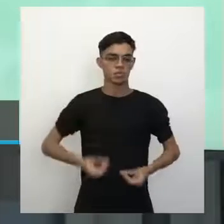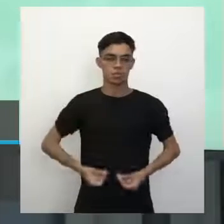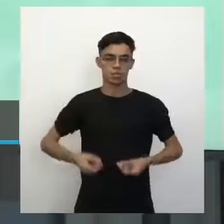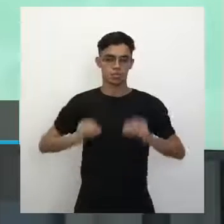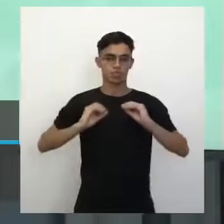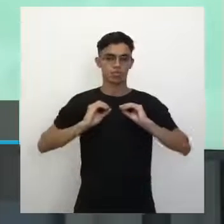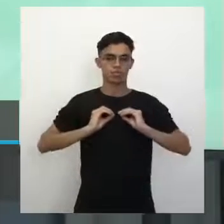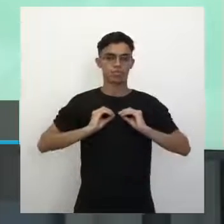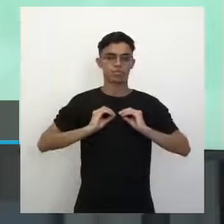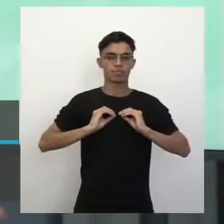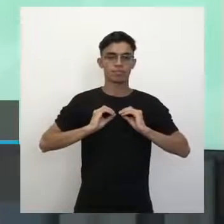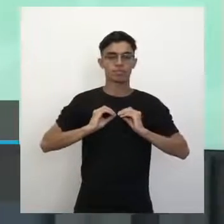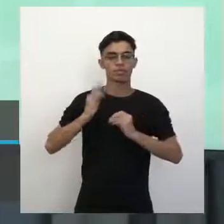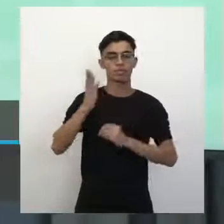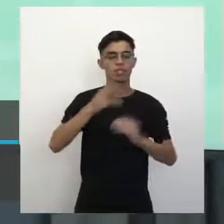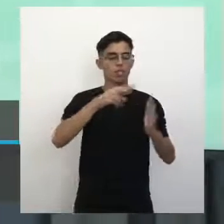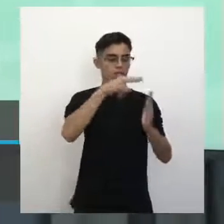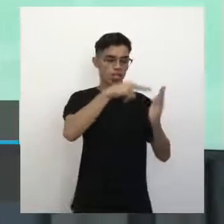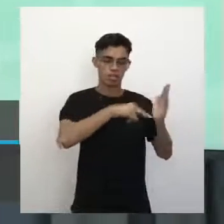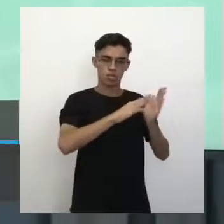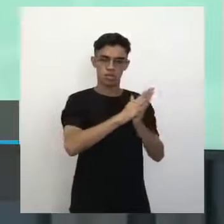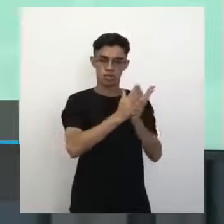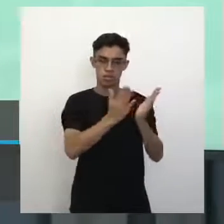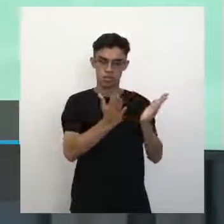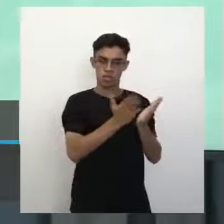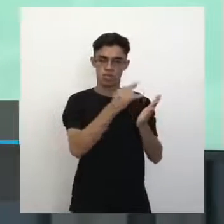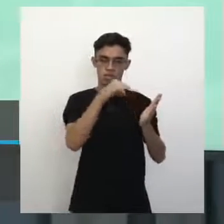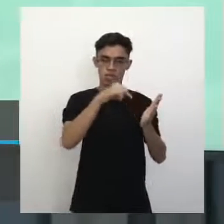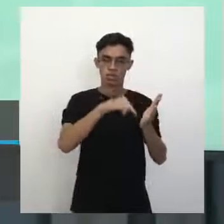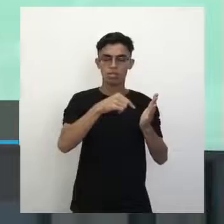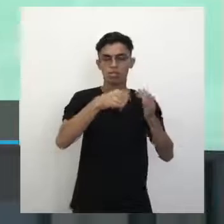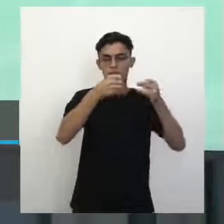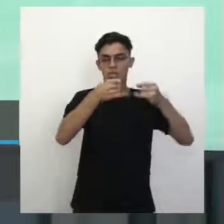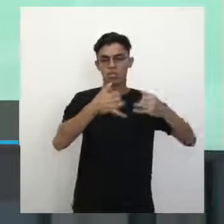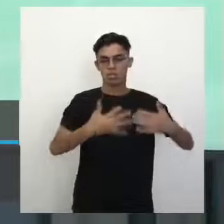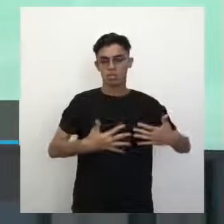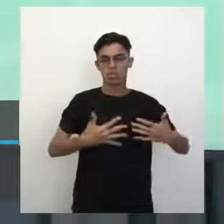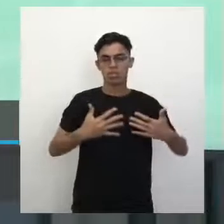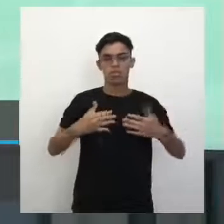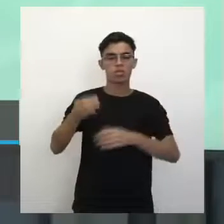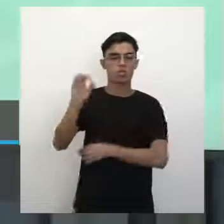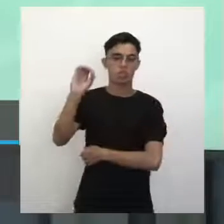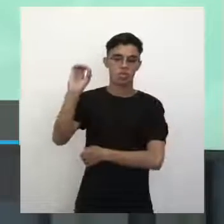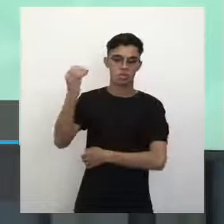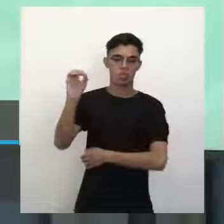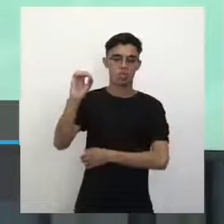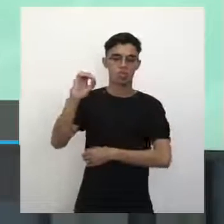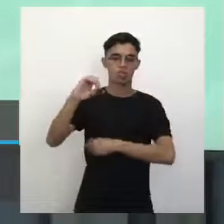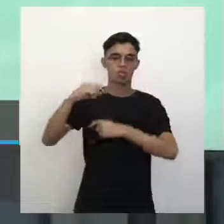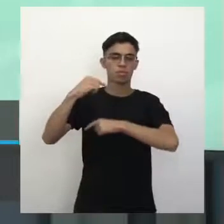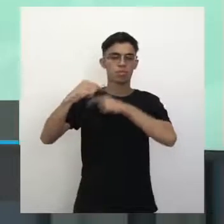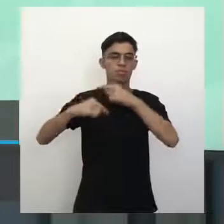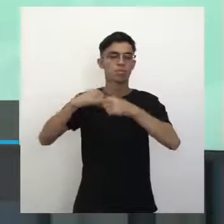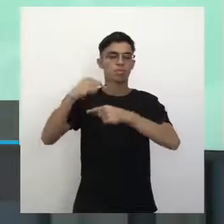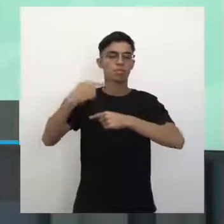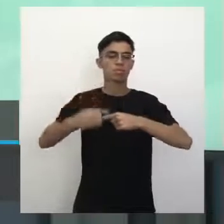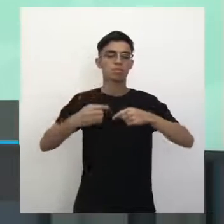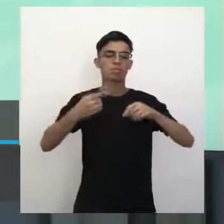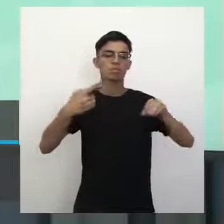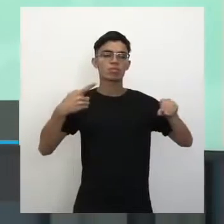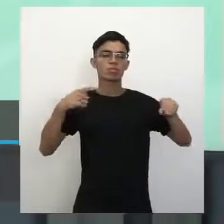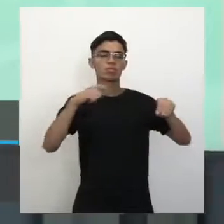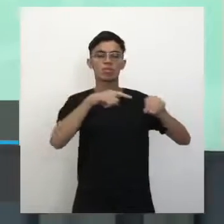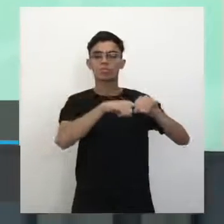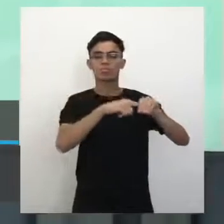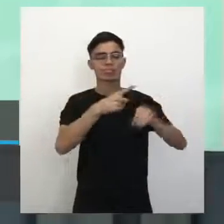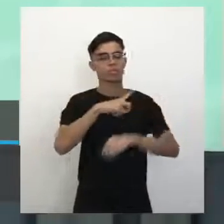a partenogênese, que eu já li em livros que é sexuada e outros que é assexuada, que é o óvulo que ele se desenvolve sem ser fecundado, tá